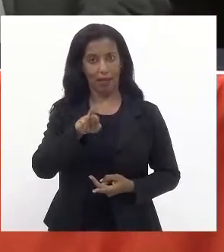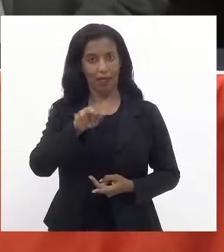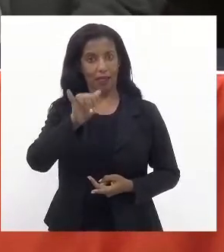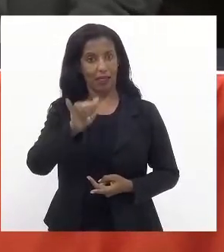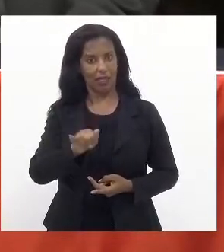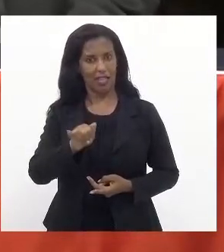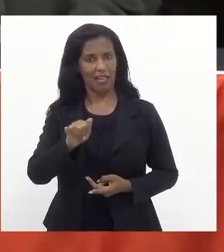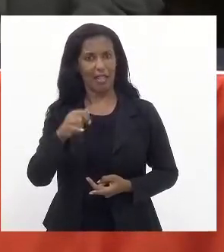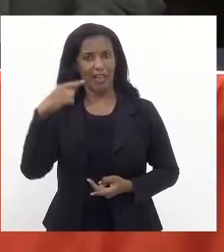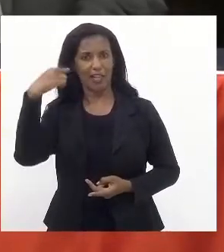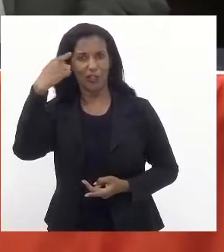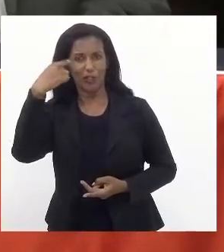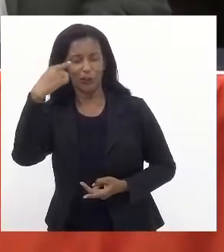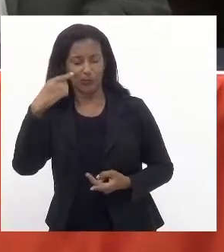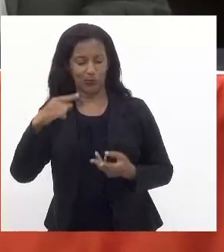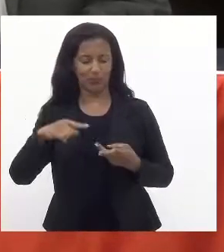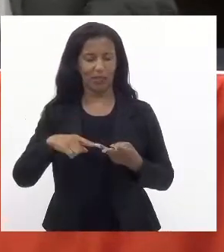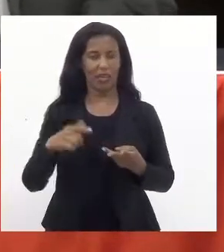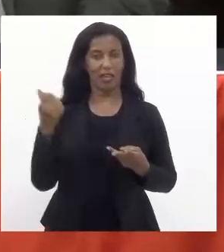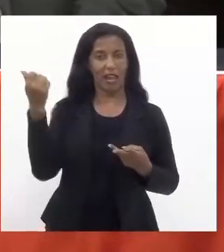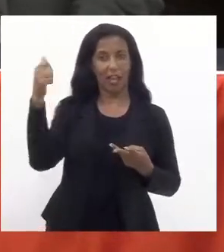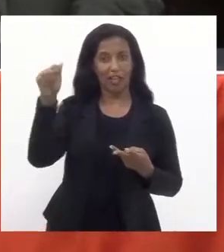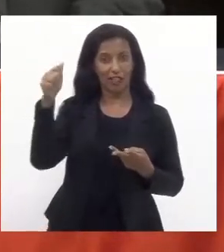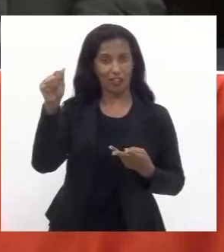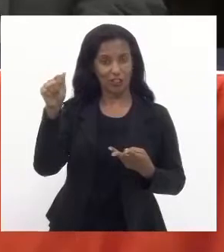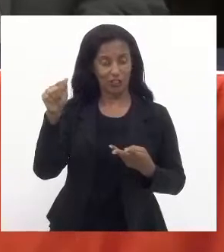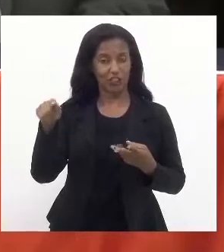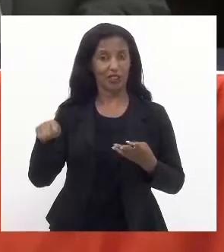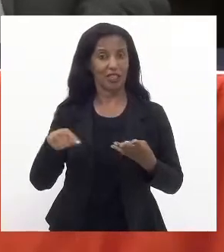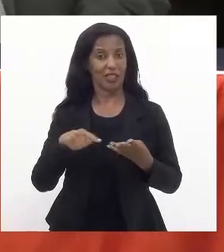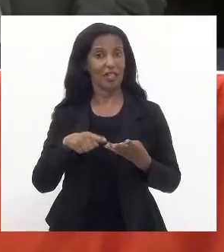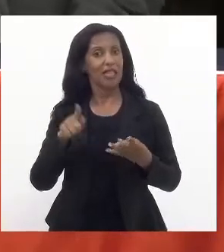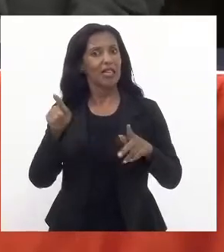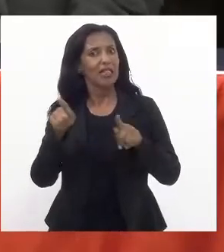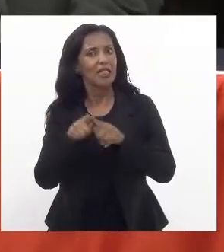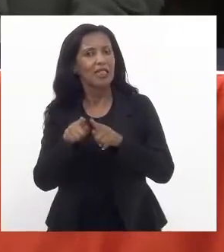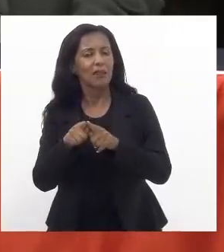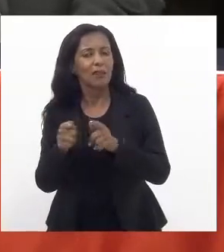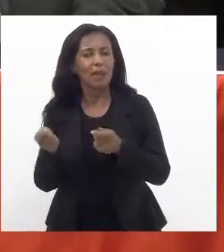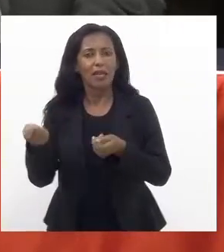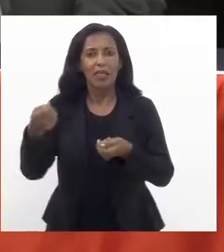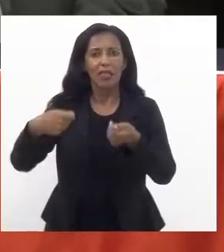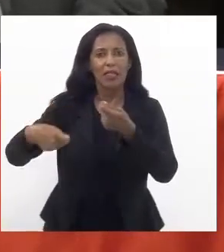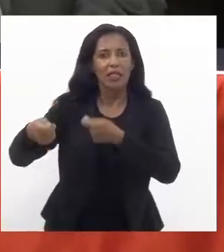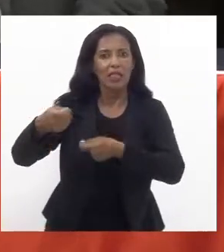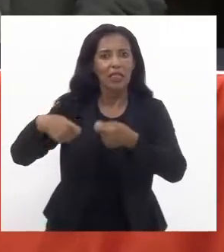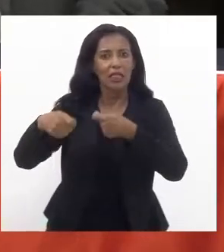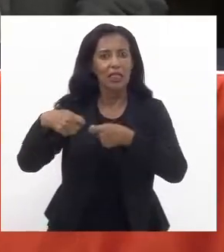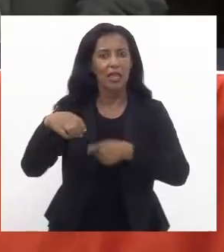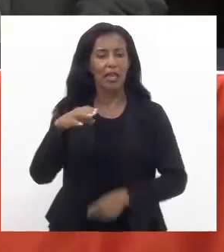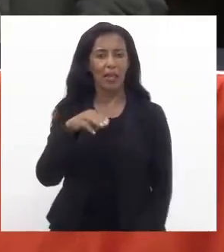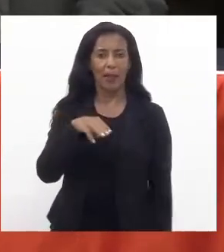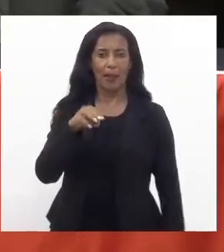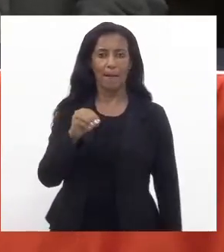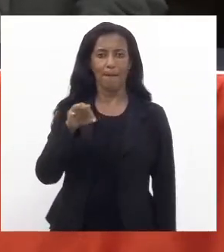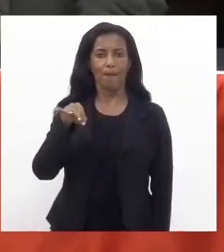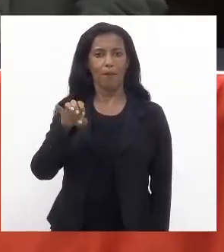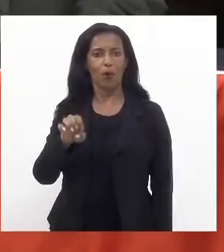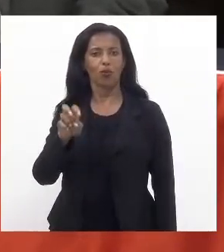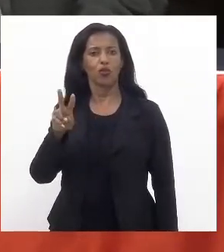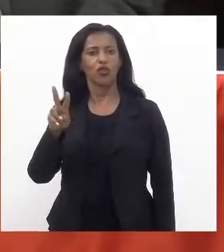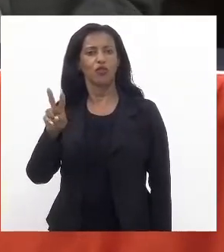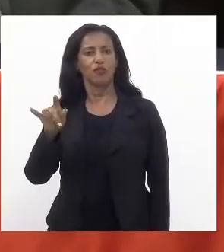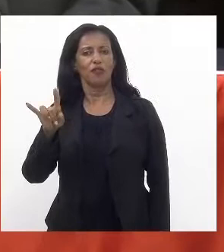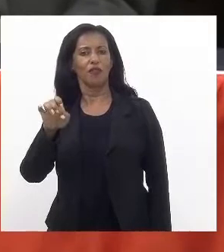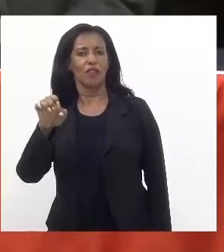do Líbano em Buenos Aires, na Argentina, e também foi encarregado de negócio do Líbano em Montevidéu, no Uruguai, e